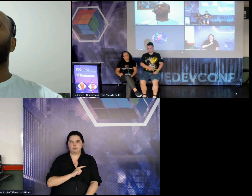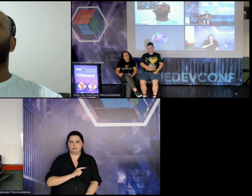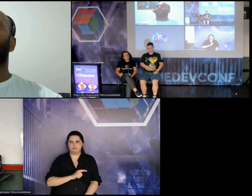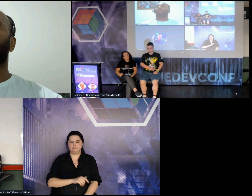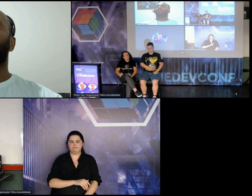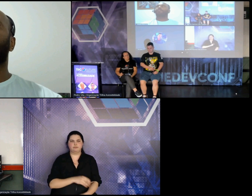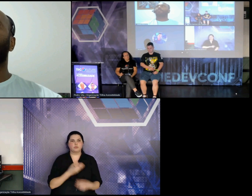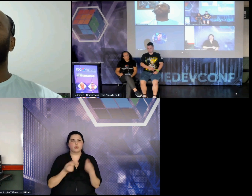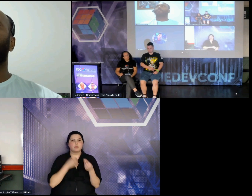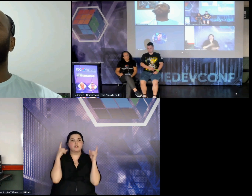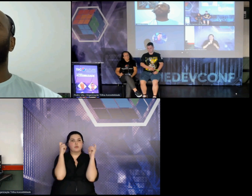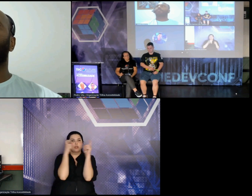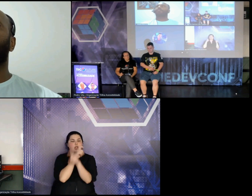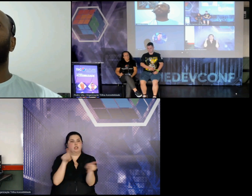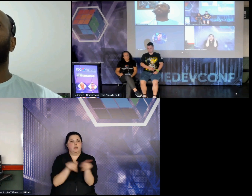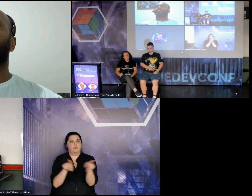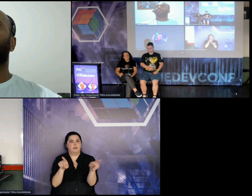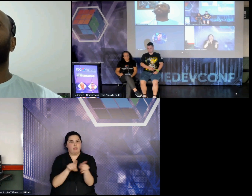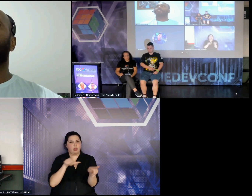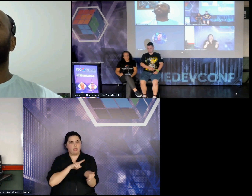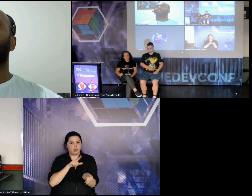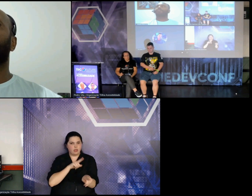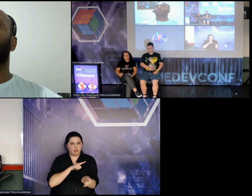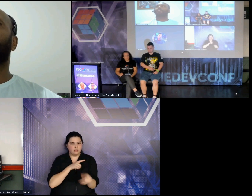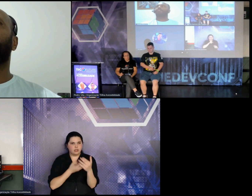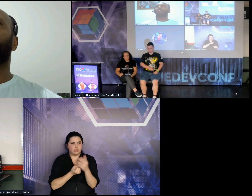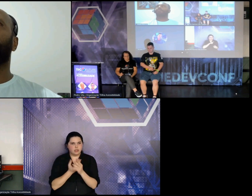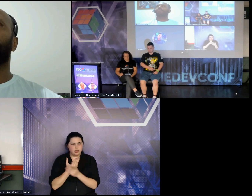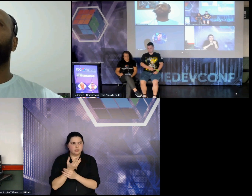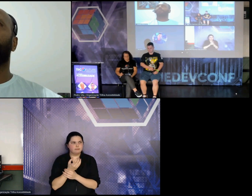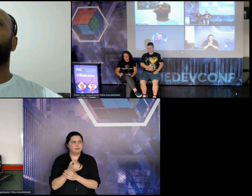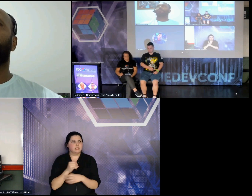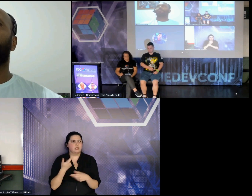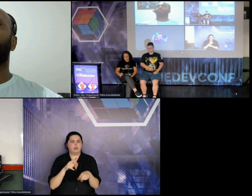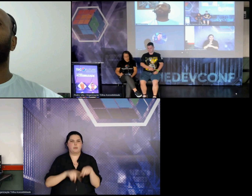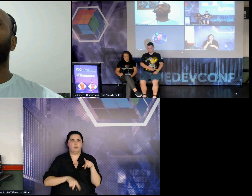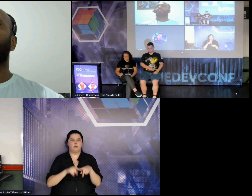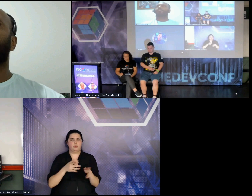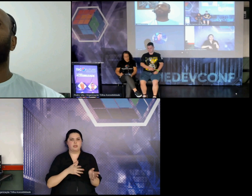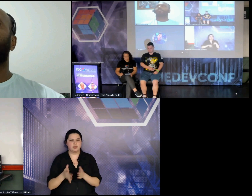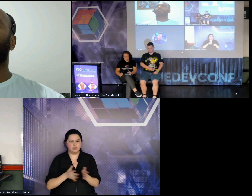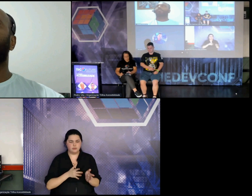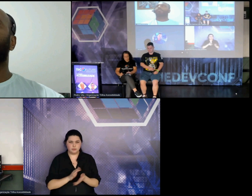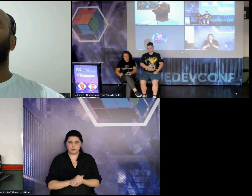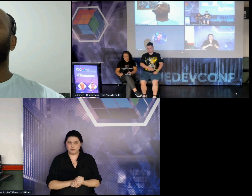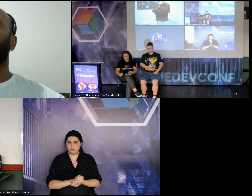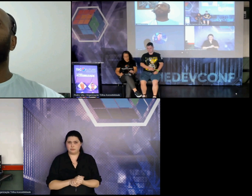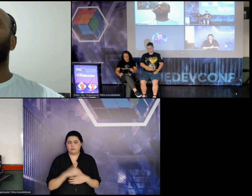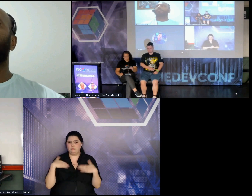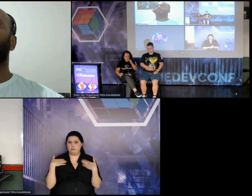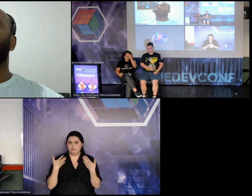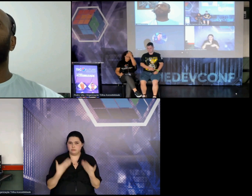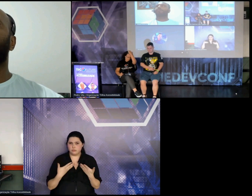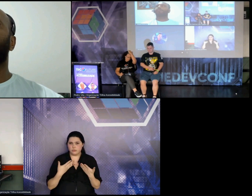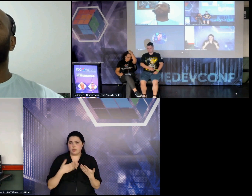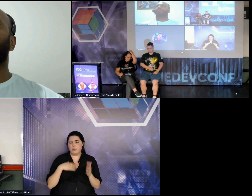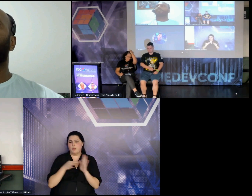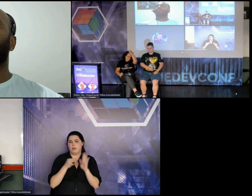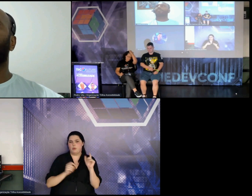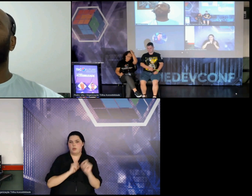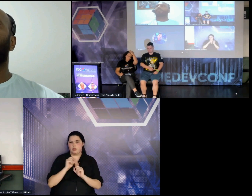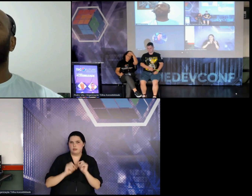quais são as dificuldades que a gente gera quando a gente não tem um produto acessível. Então, no meu ponto de